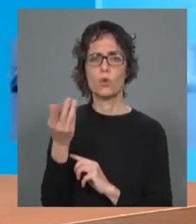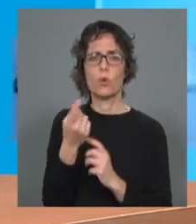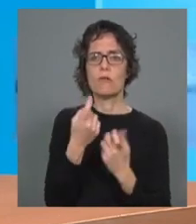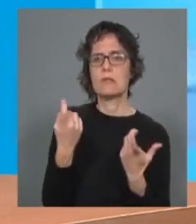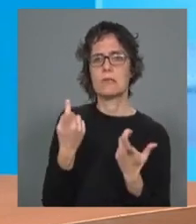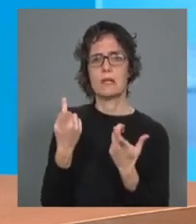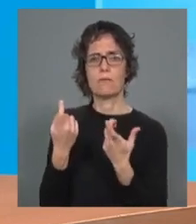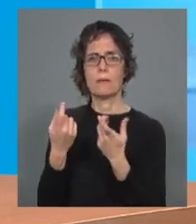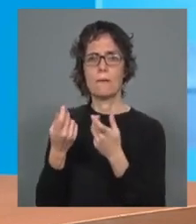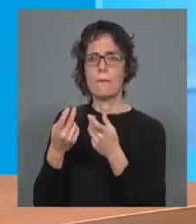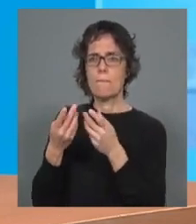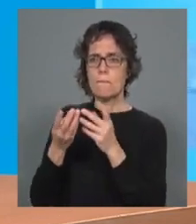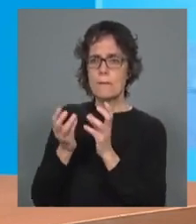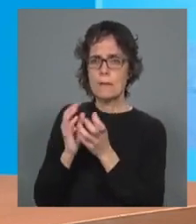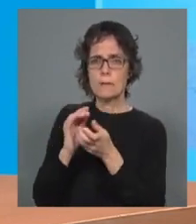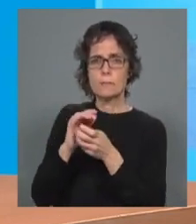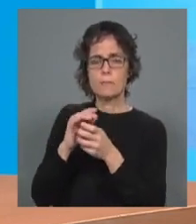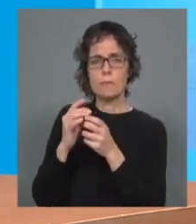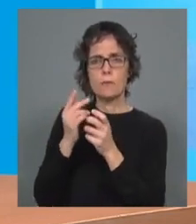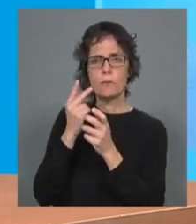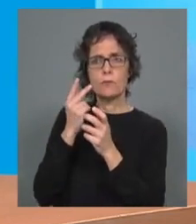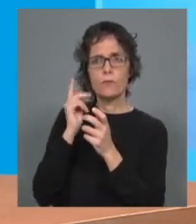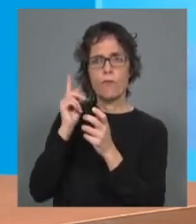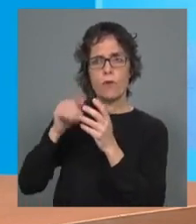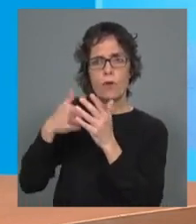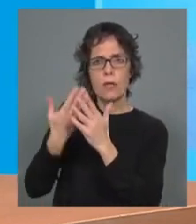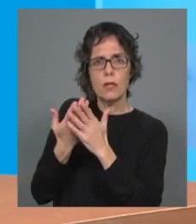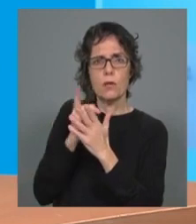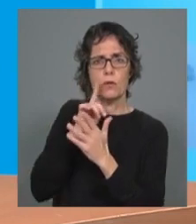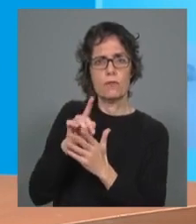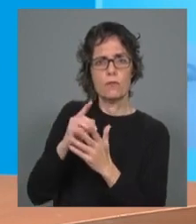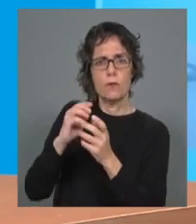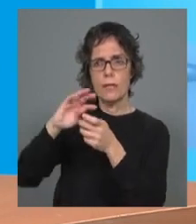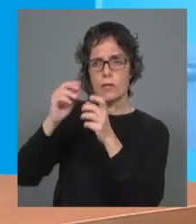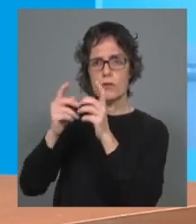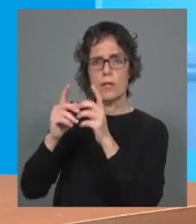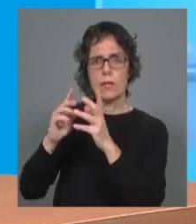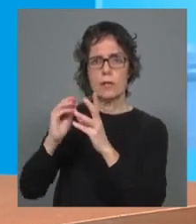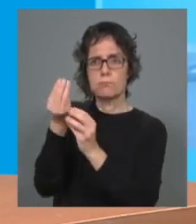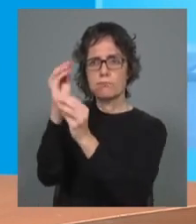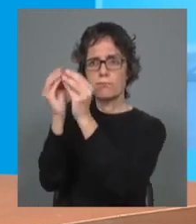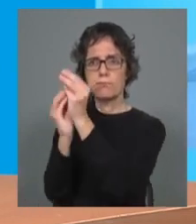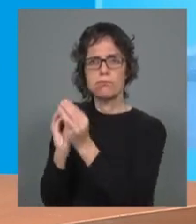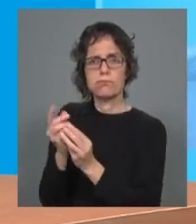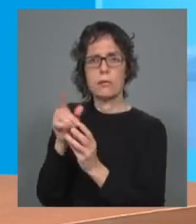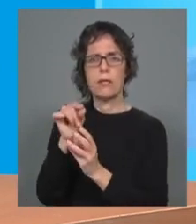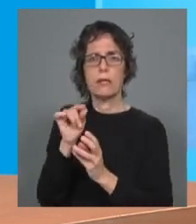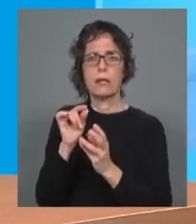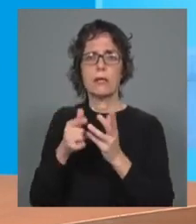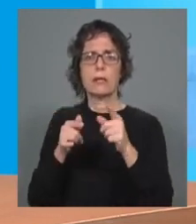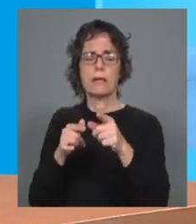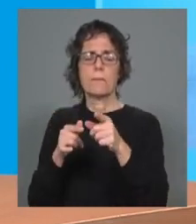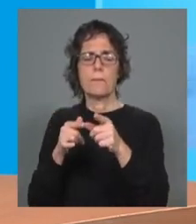que não estavam devidamente valorizadas. E no âmbito do projeto Rota das Catedrais, que procurou não